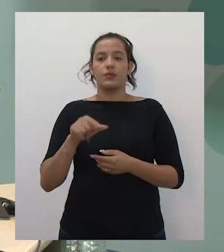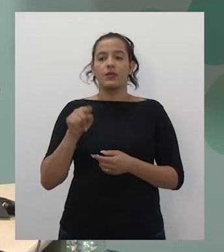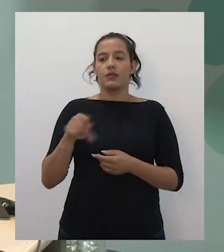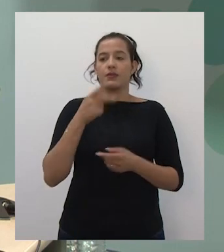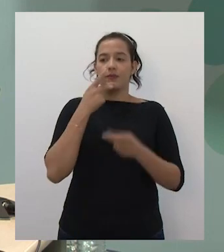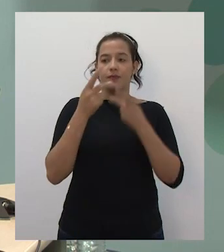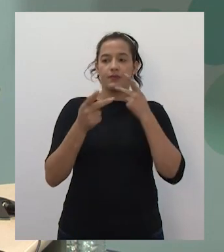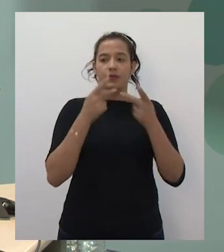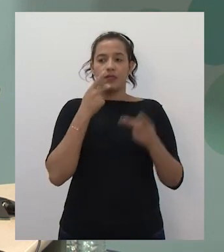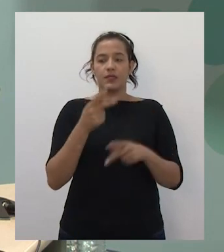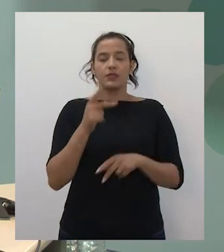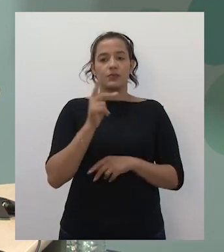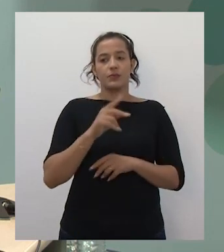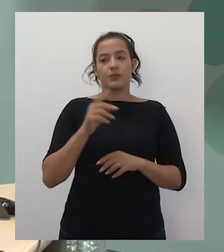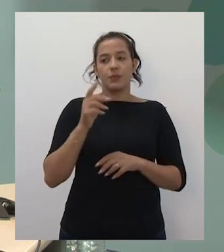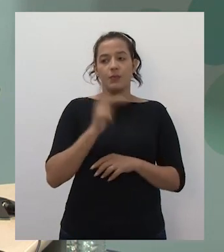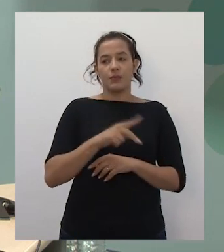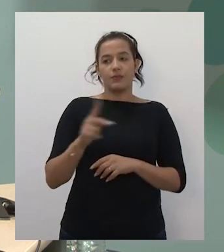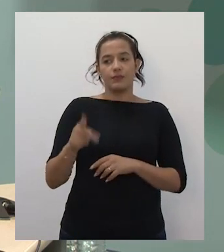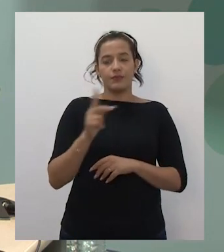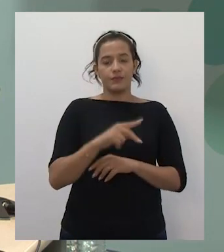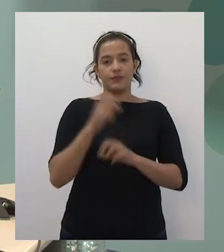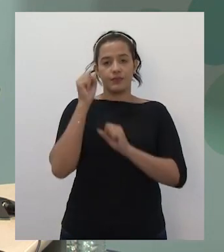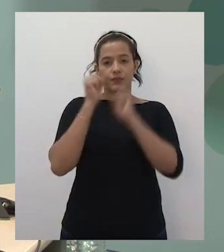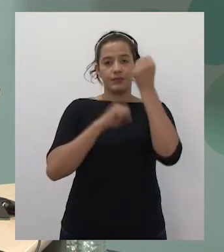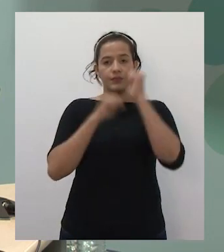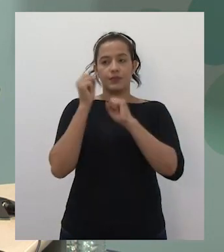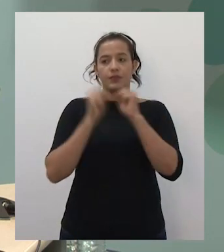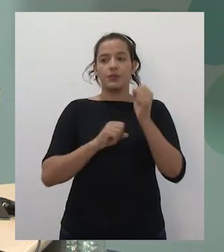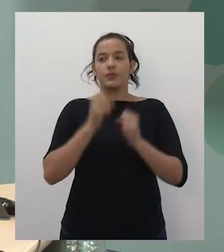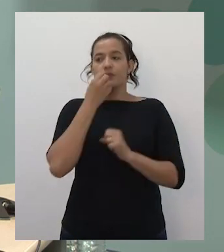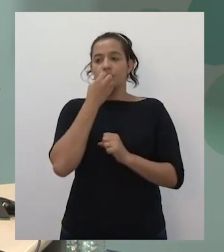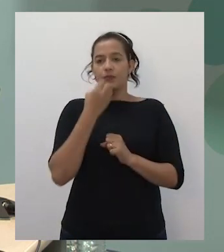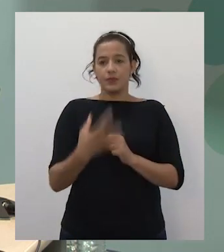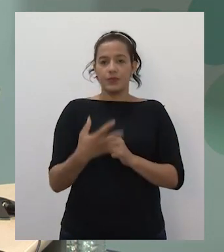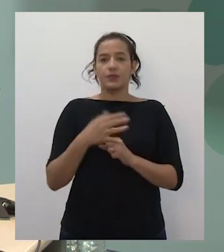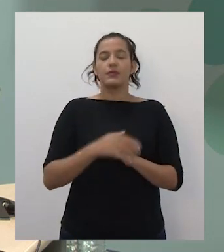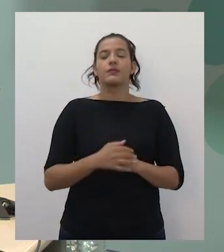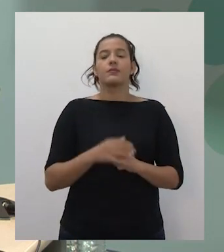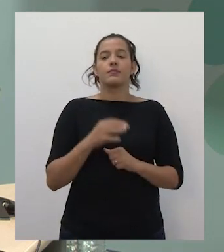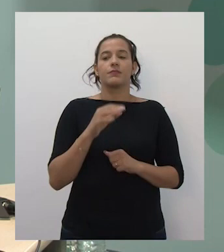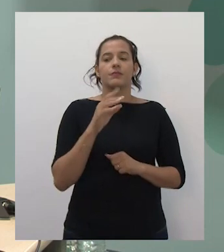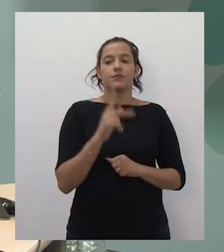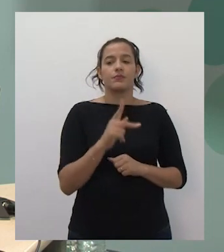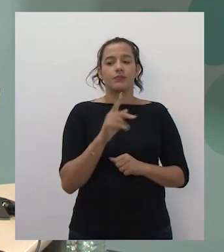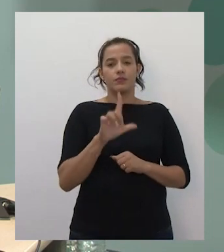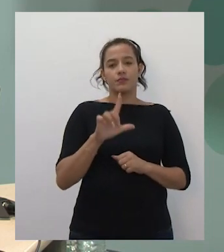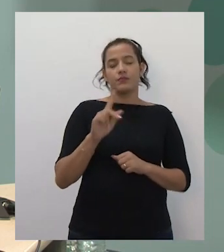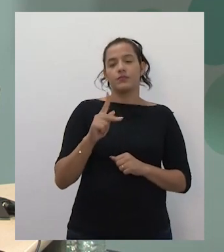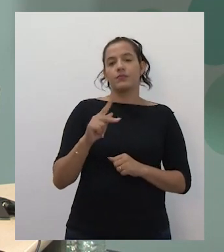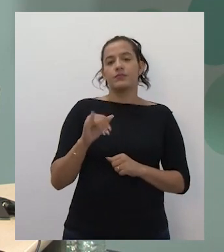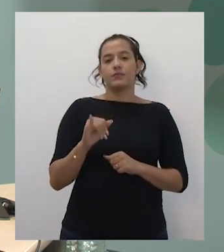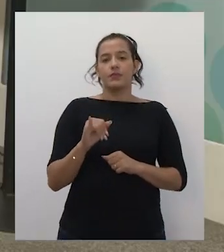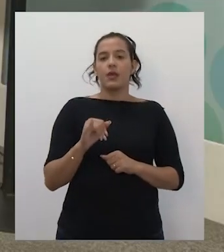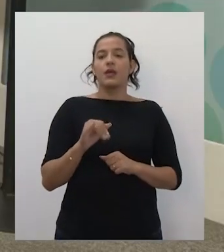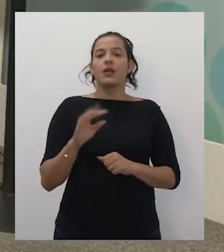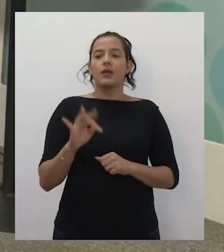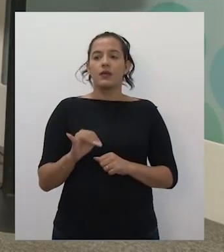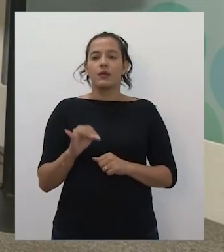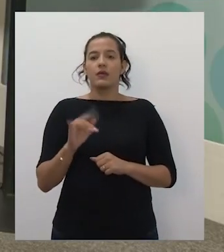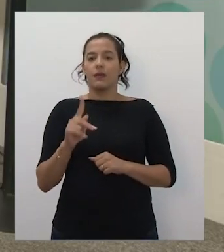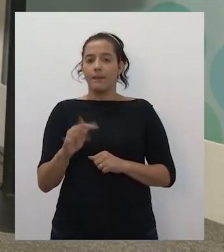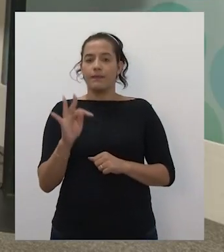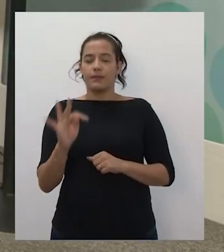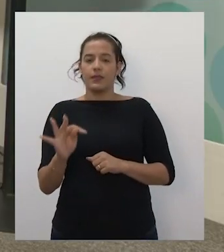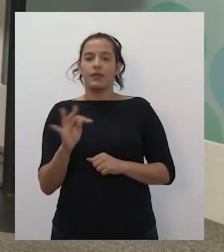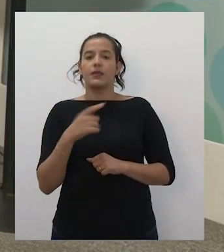né? Professor de Educação Física, muito querido aqui, né? Já foi PCNP também, então aqui no chat a gente tem muitas pessoas parabenizando o